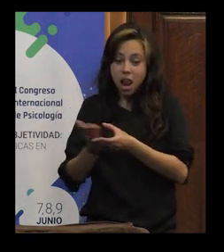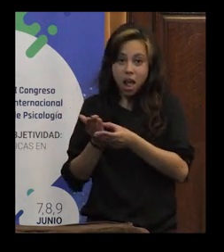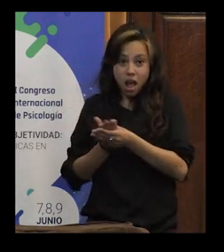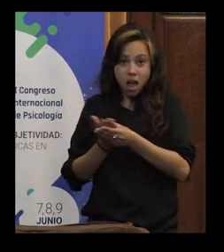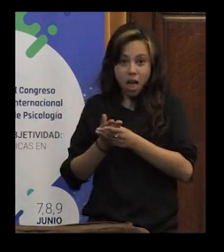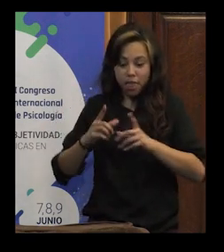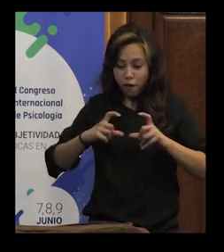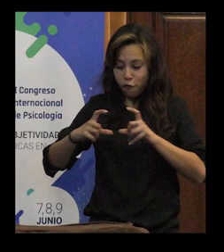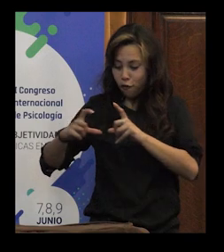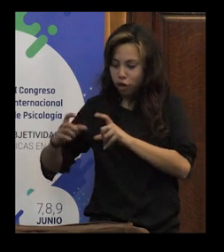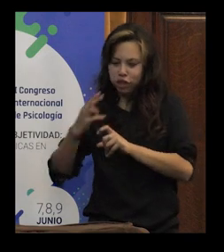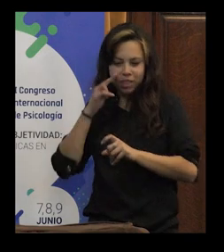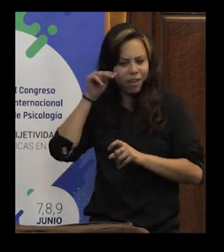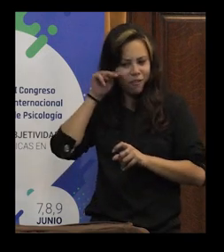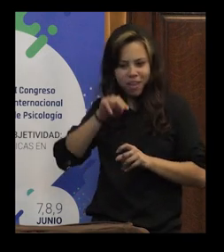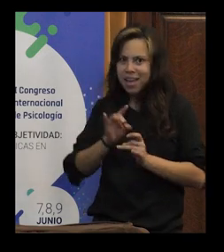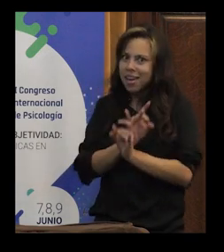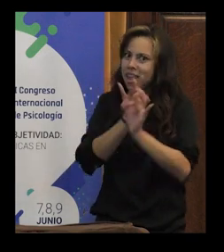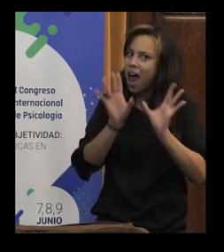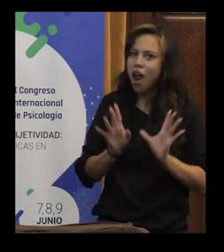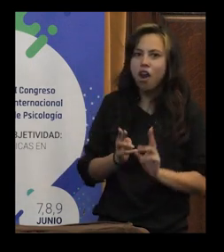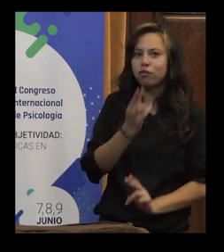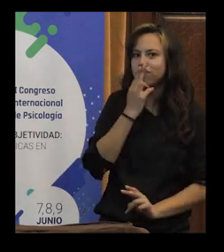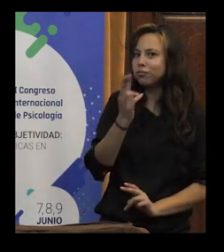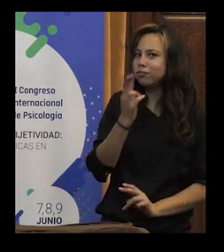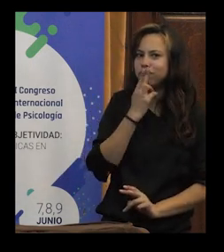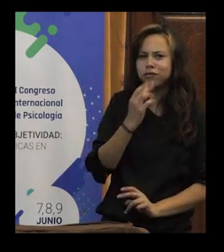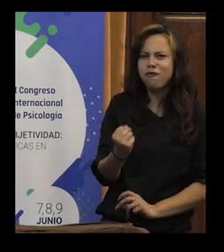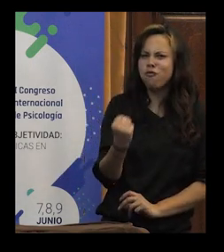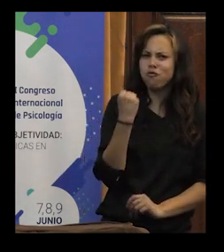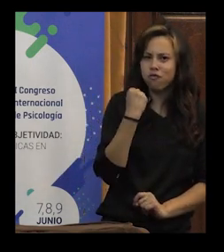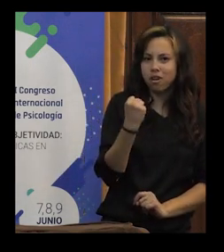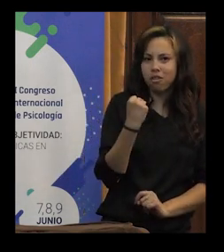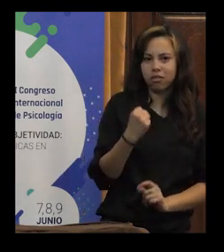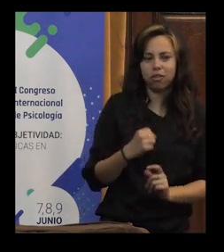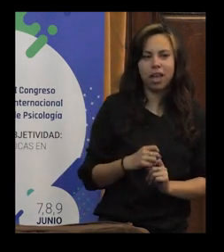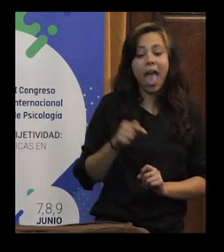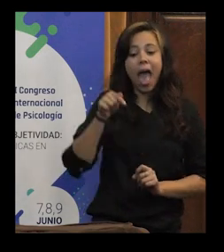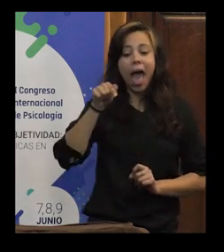forte. Isto, Primeira Guerra Mundial.